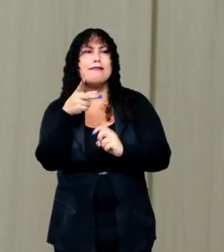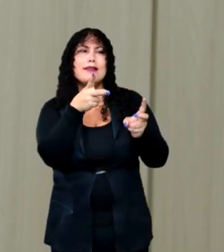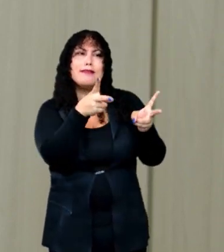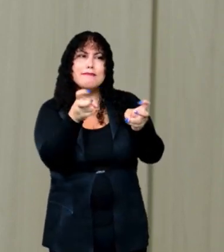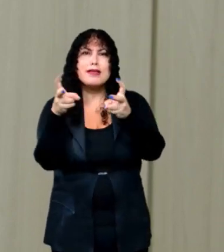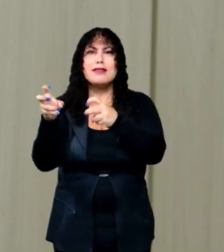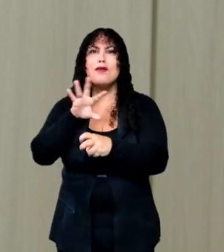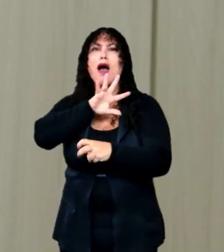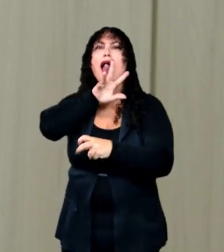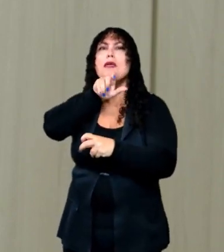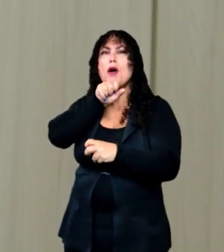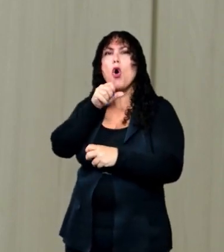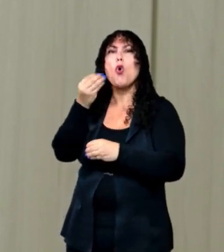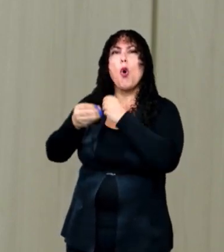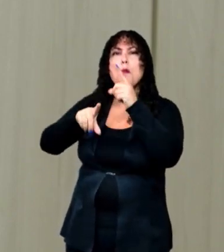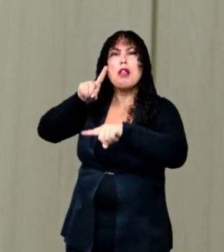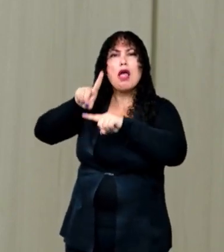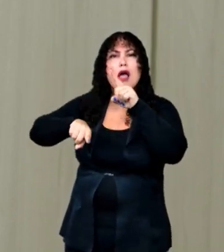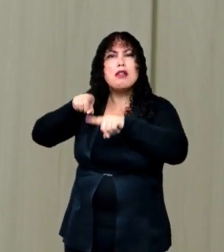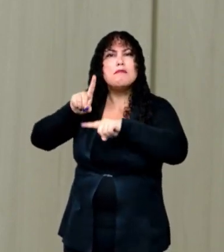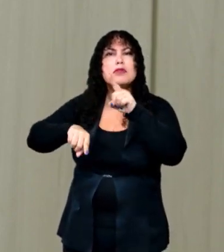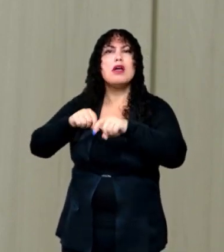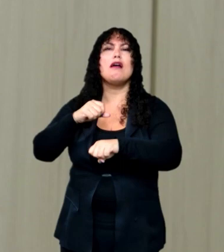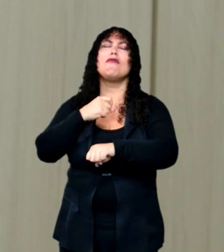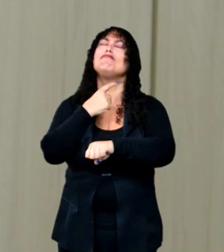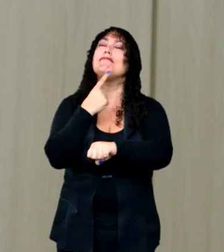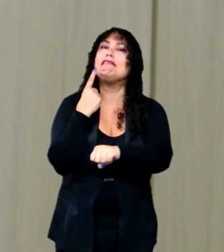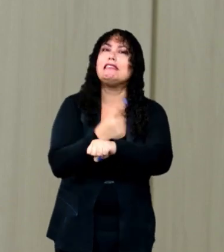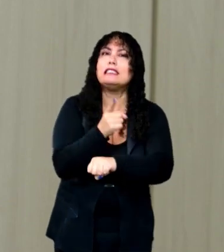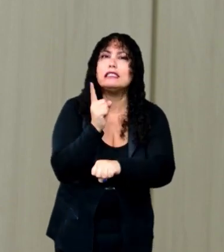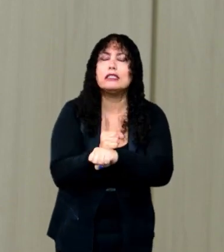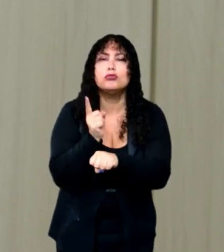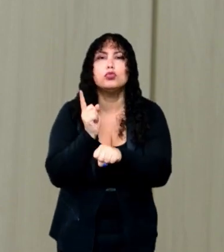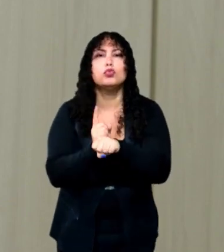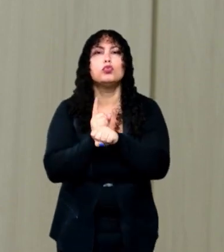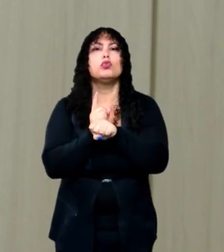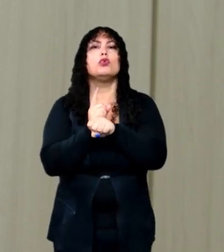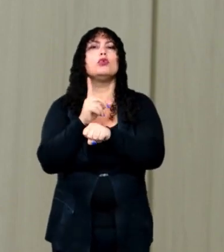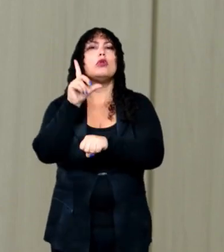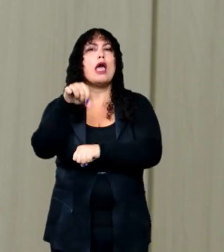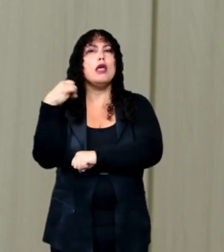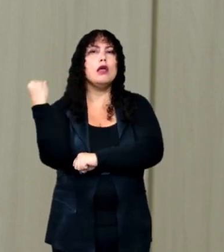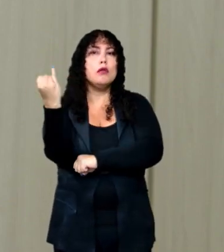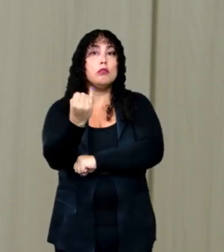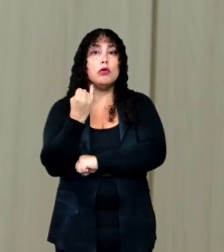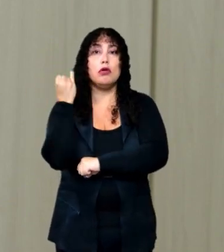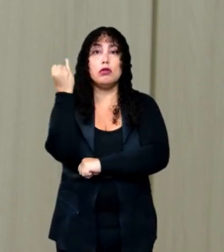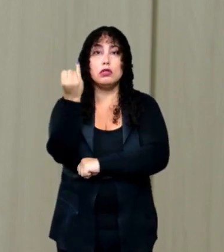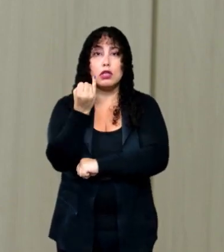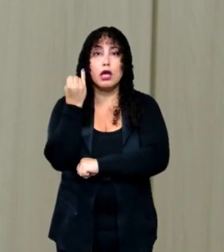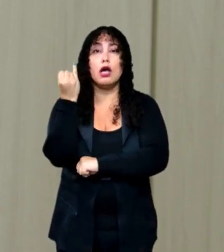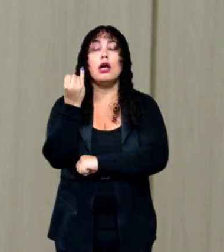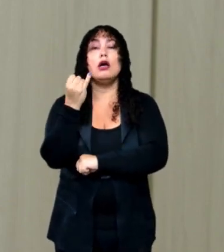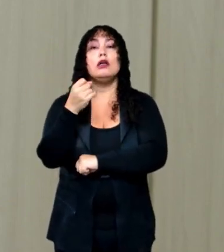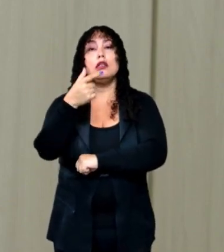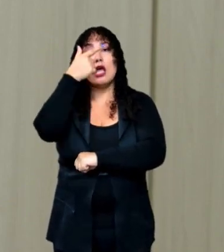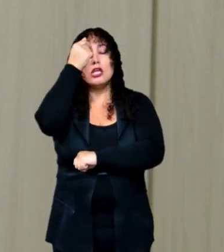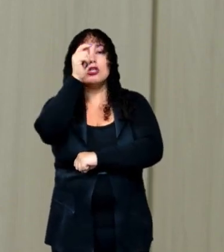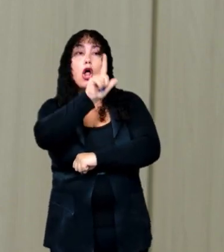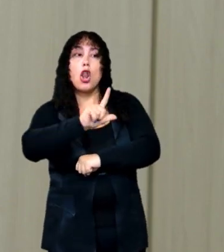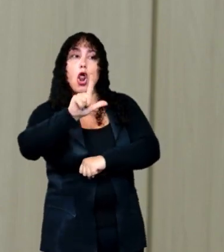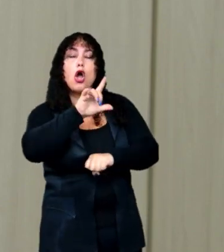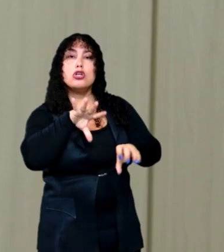o animal como um objeto, o tempo todo, né? E aí eu acho que é muito importante a gente começar a rever essa lógica de